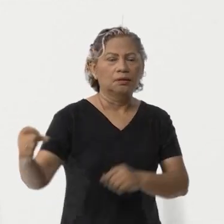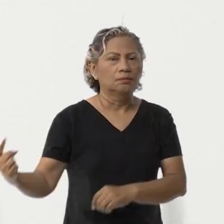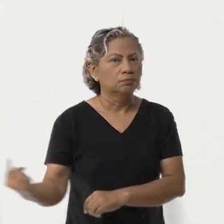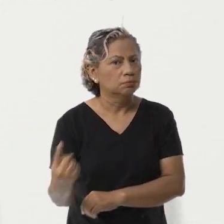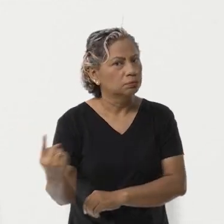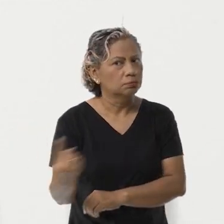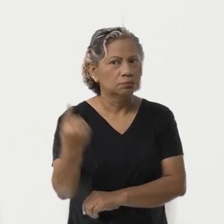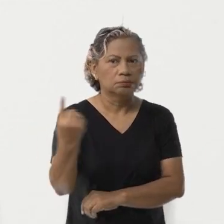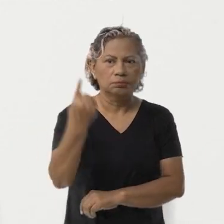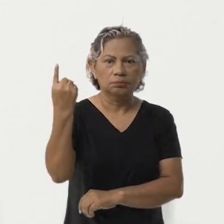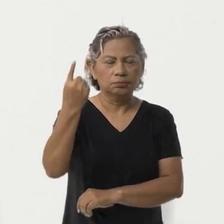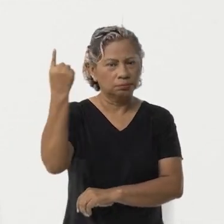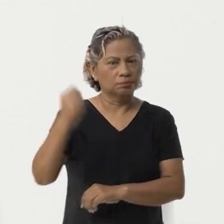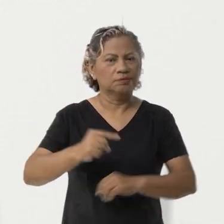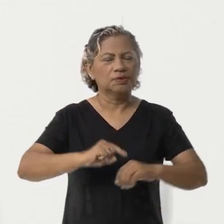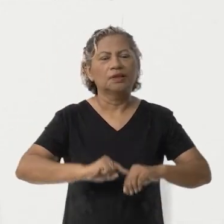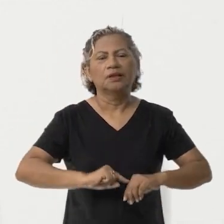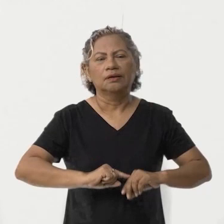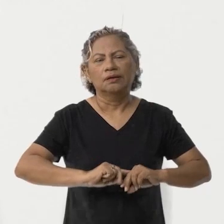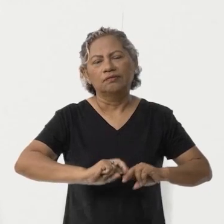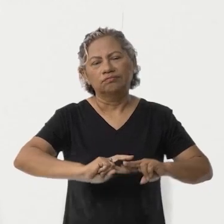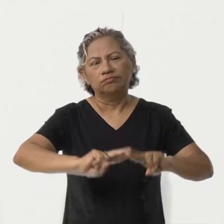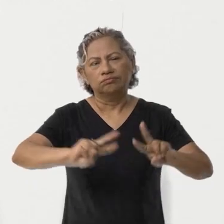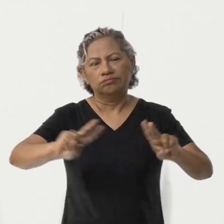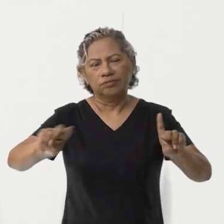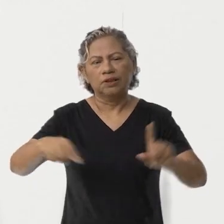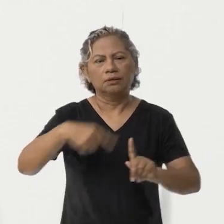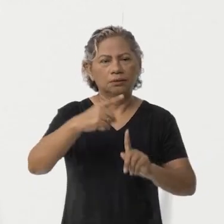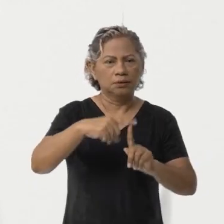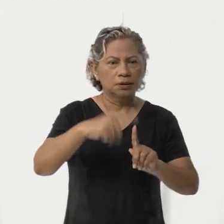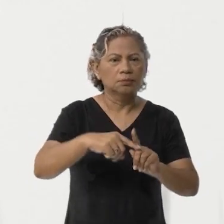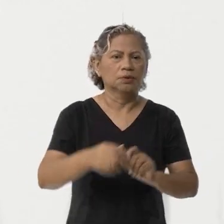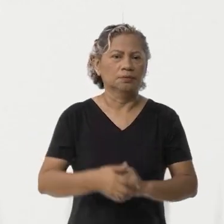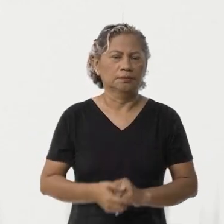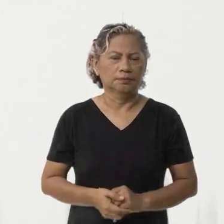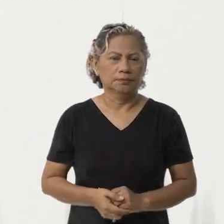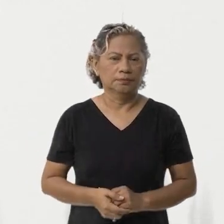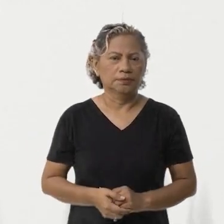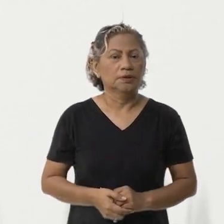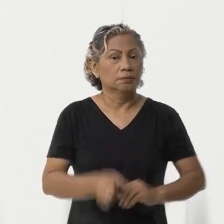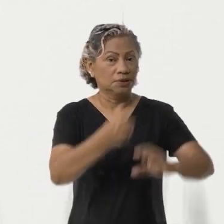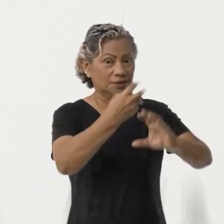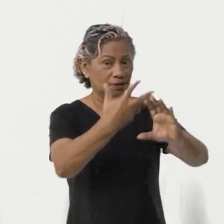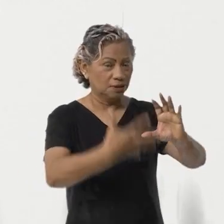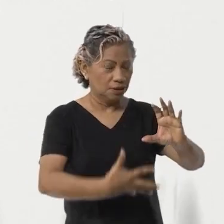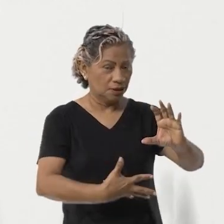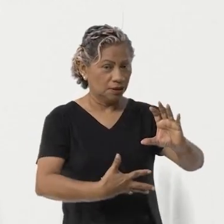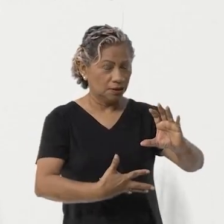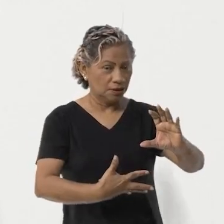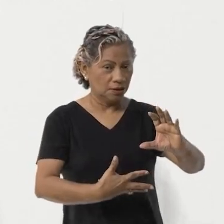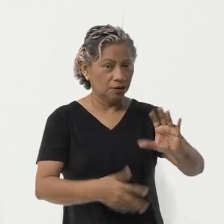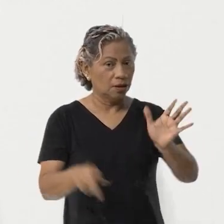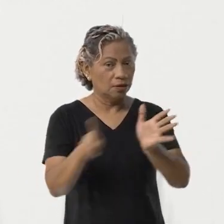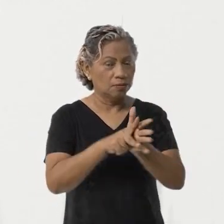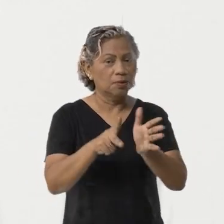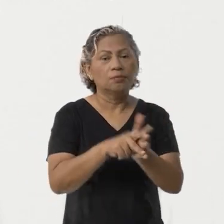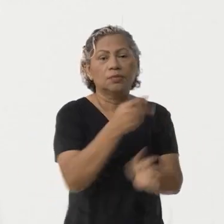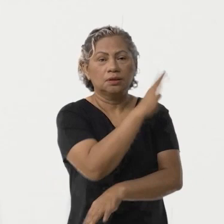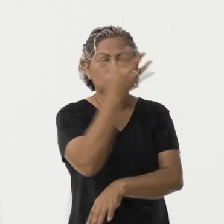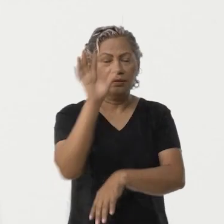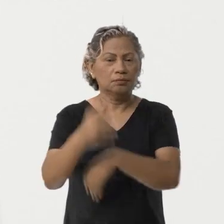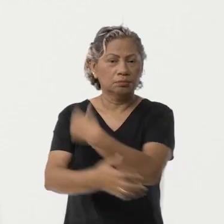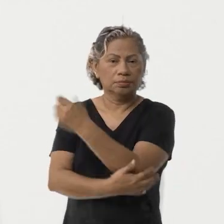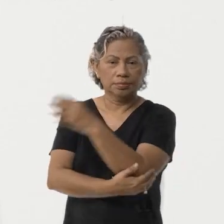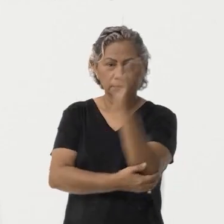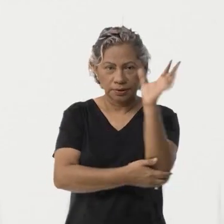as características de ser uma vegetação densa, árvores de grande porte, com grande diversidade de espécies endêmicas, ou seja, que